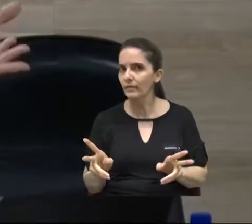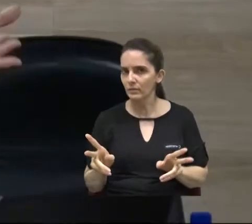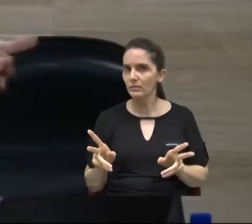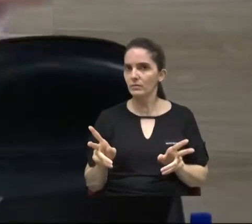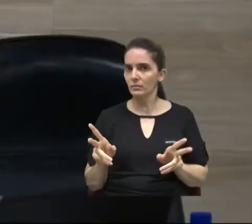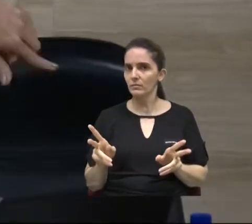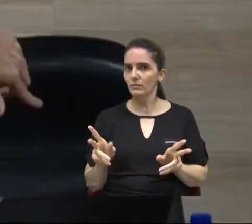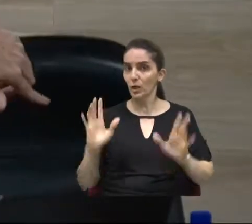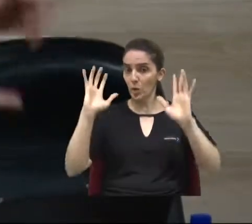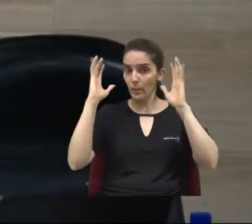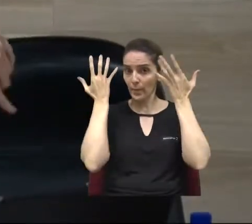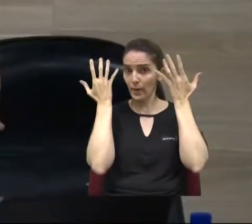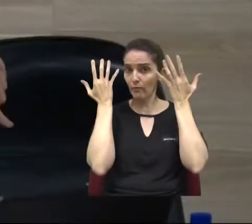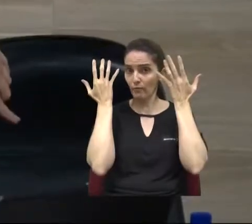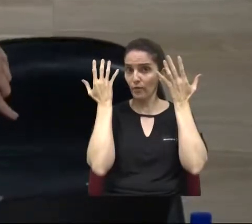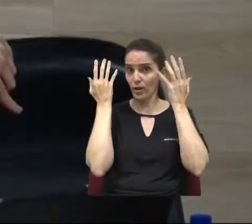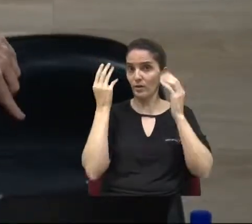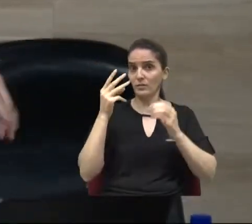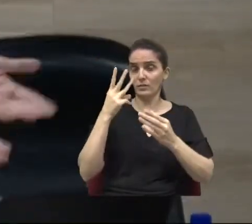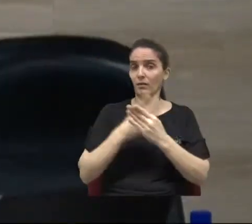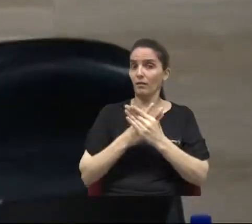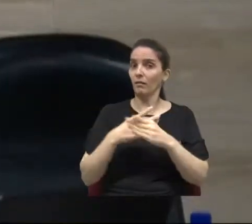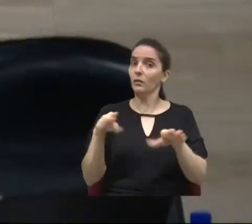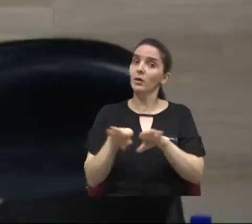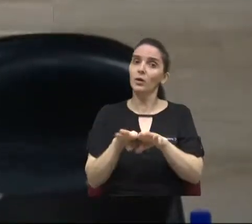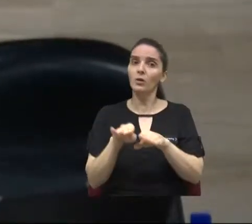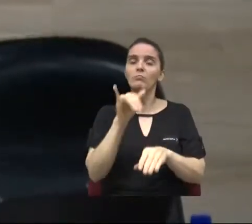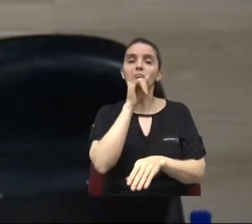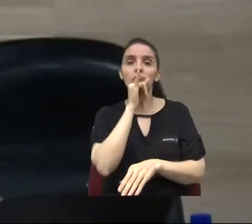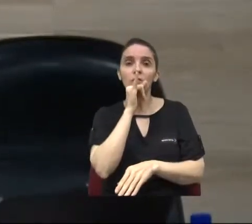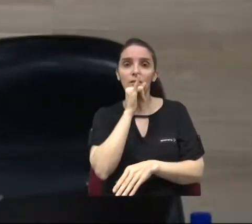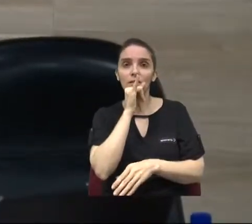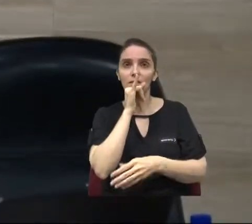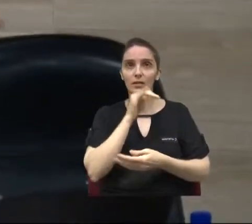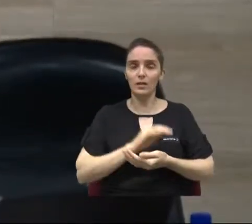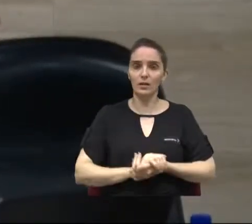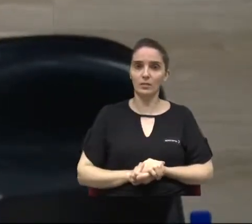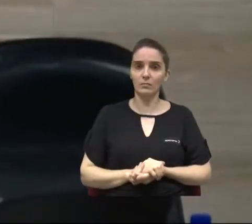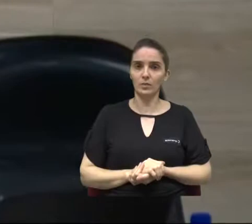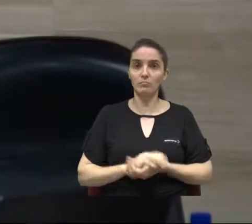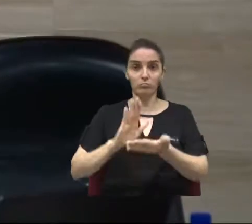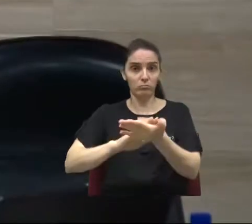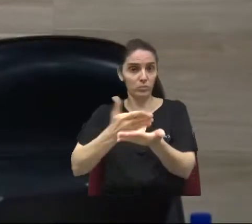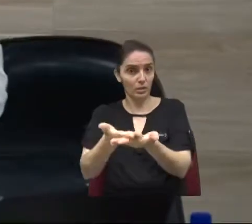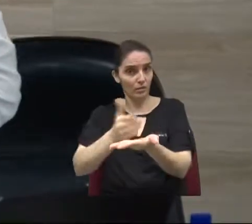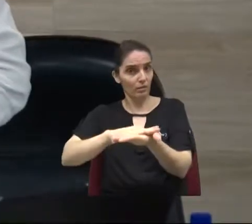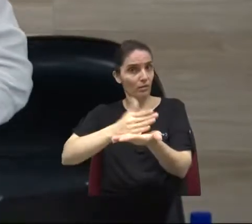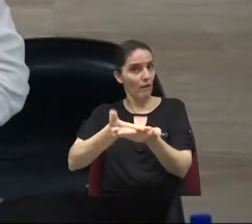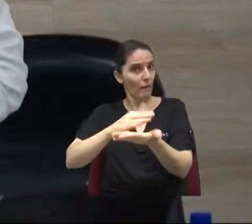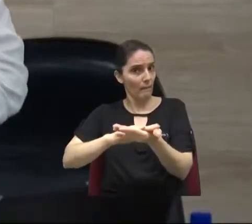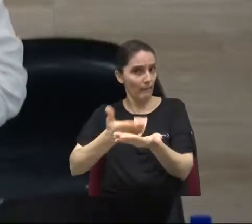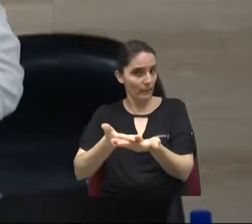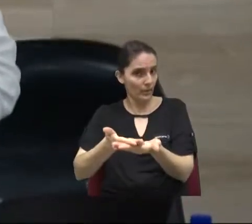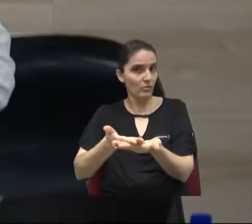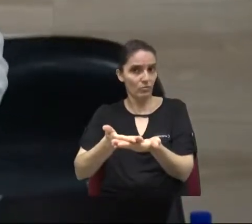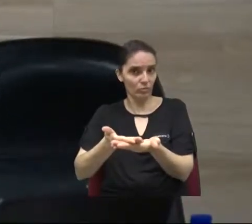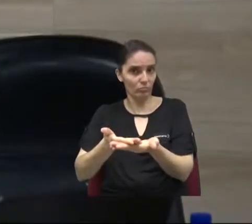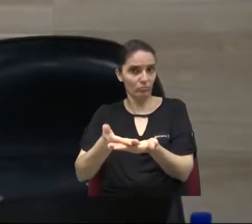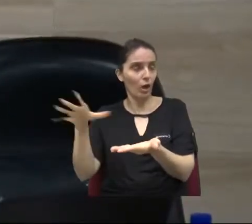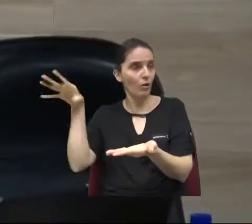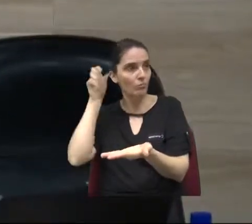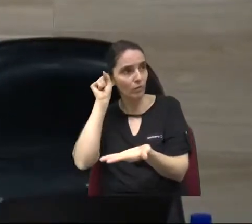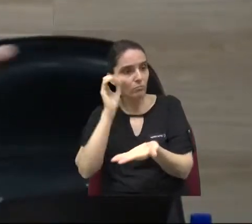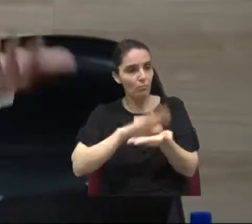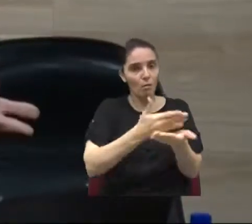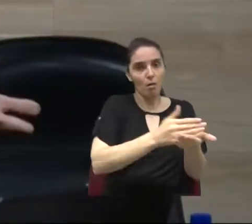os eventos, aqui na casa também. Por exemplo, é um intérprete, é diferente de a gente